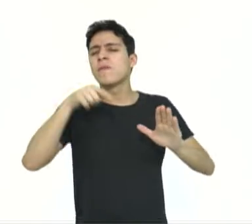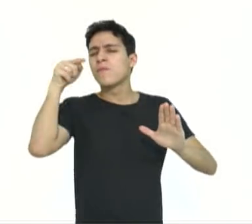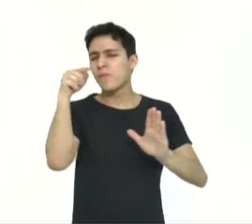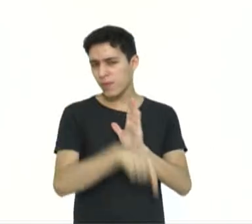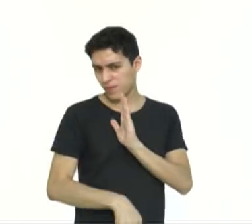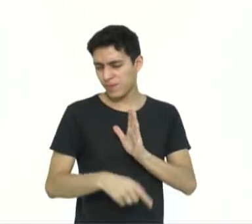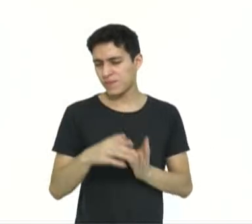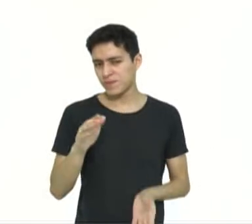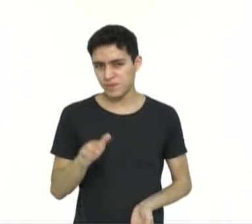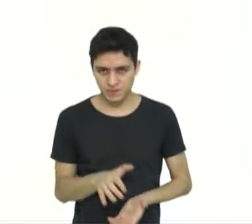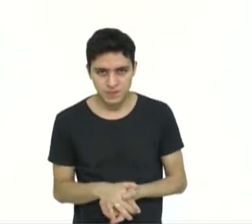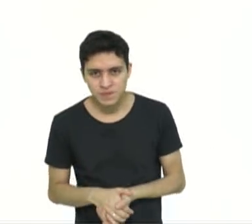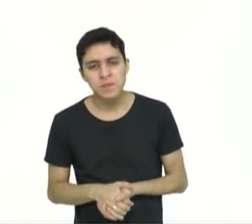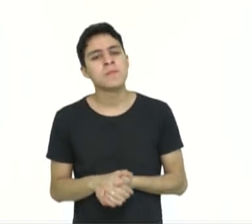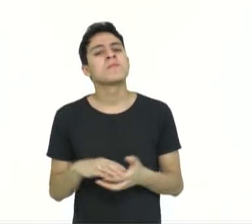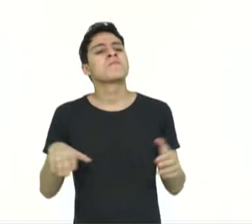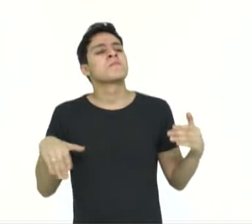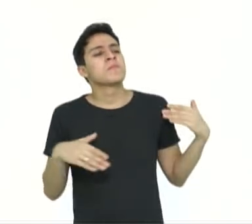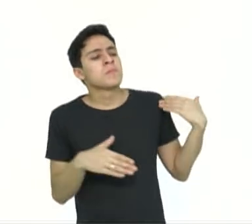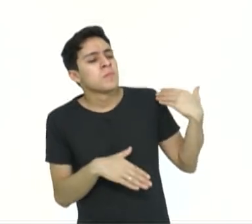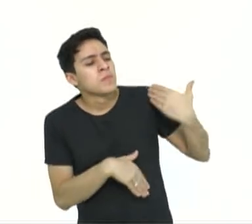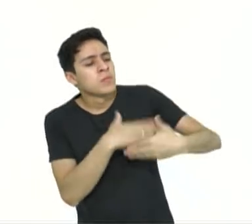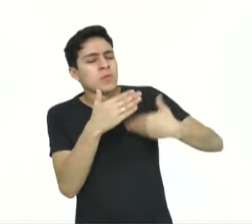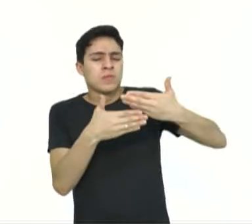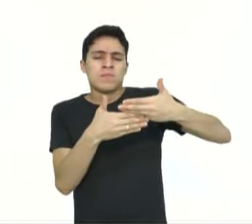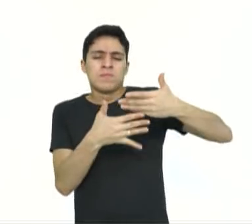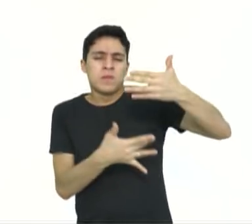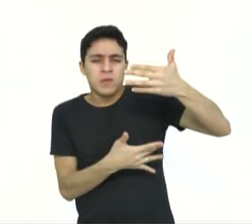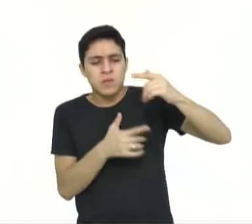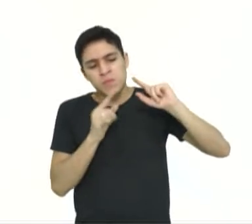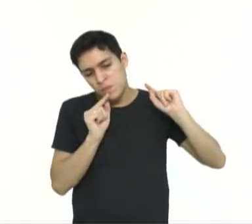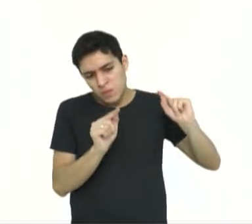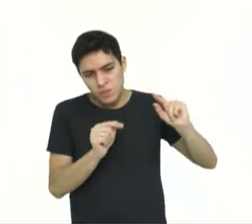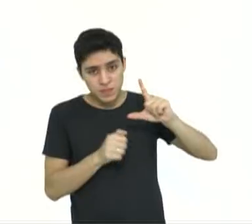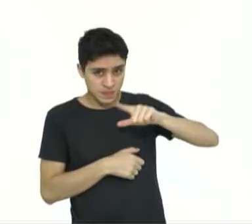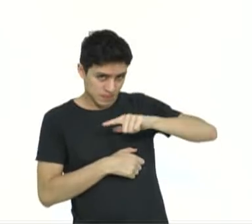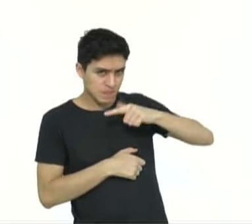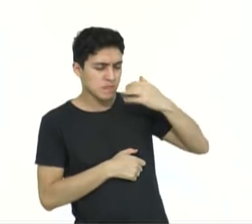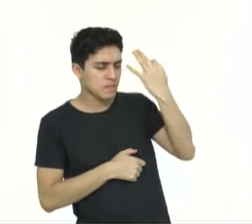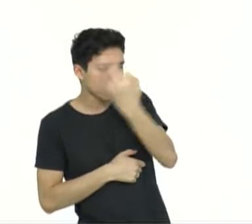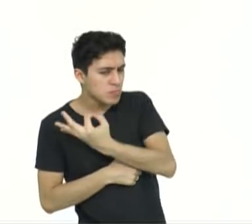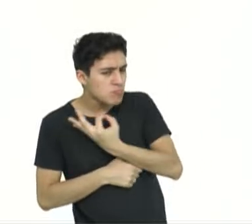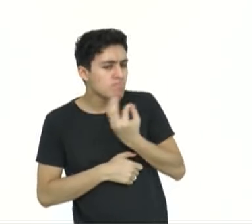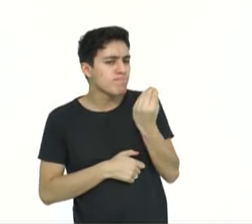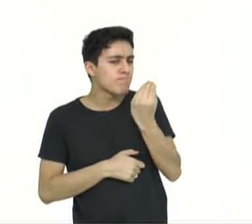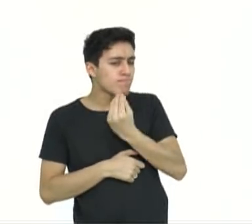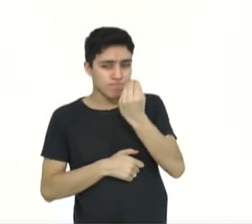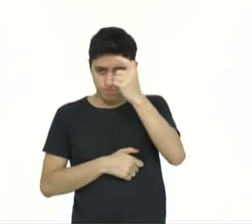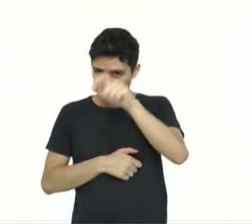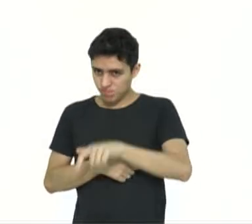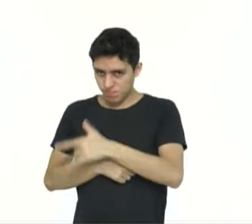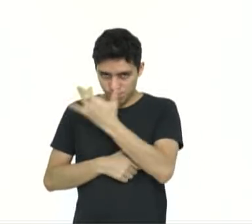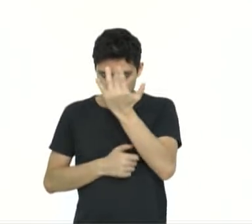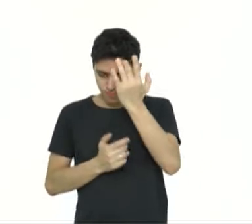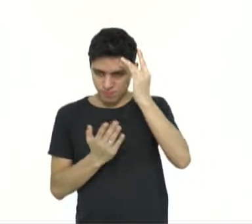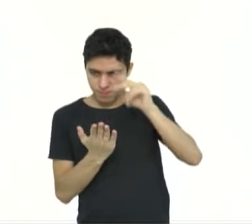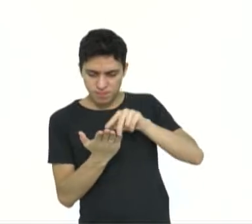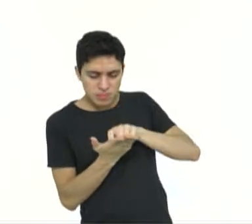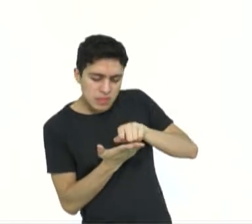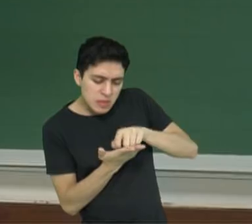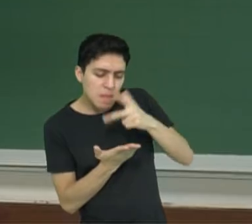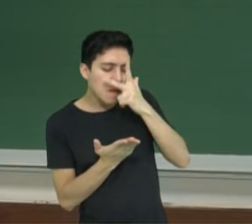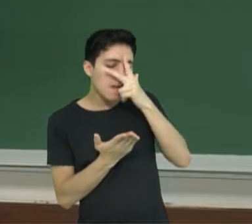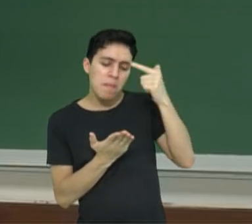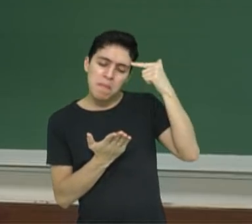explorado pelo leitor. No desenvolvimento, temos a parte de argumentação do leitor sobre sua